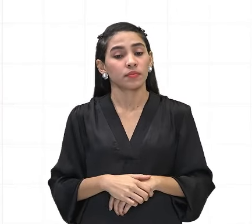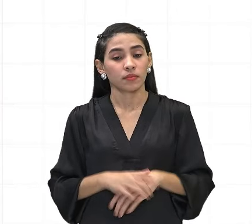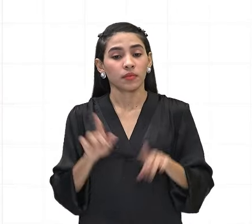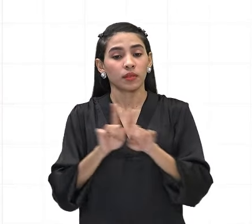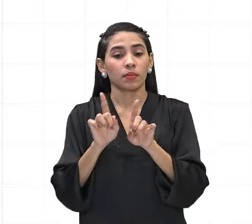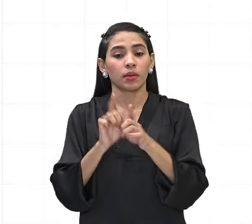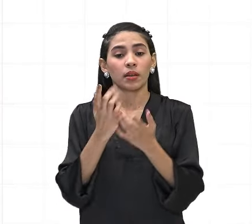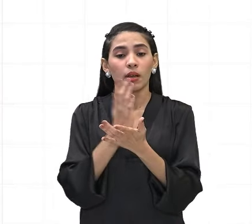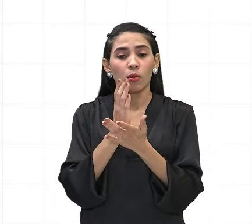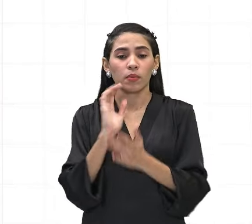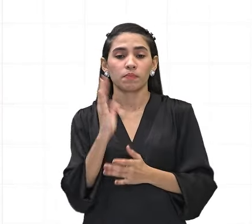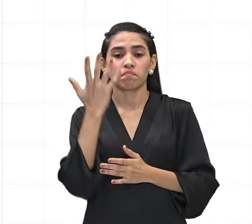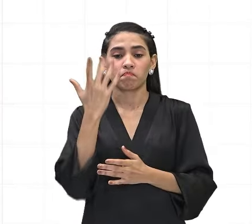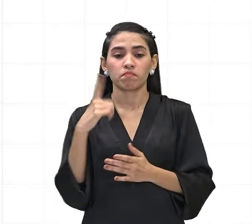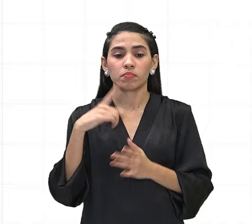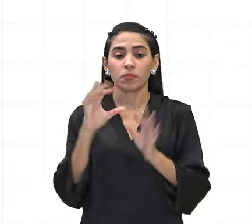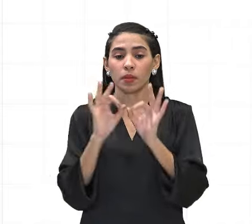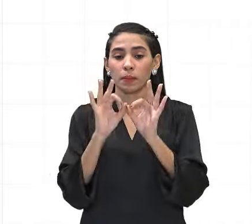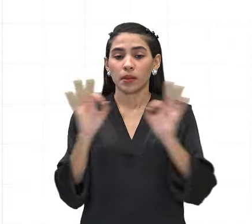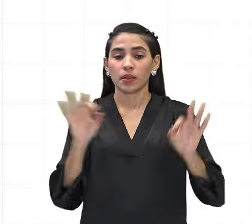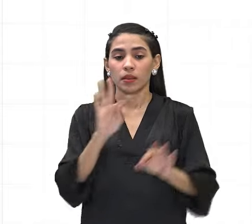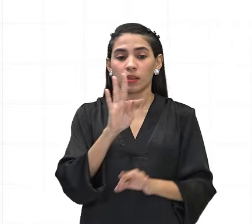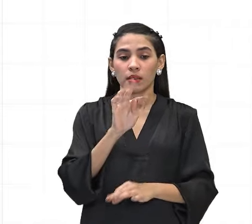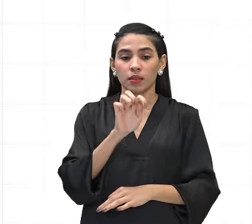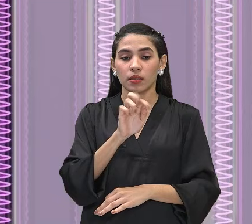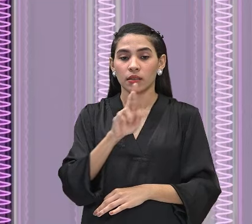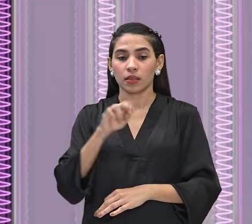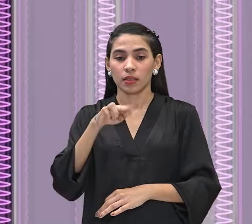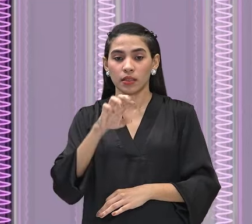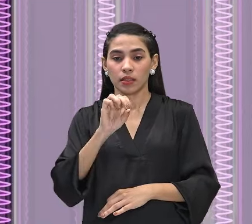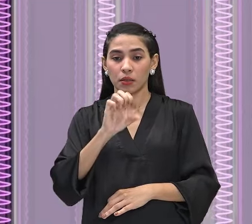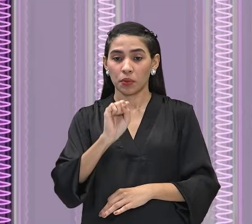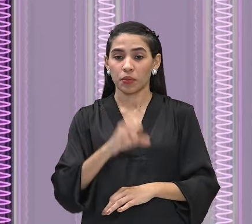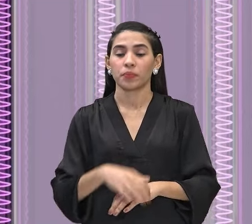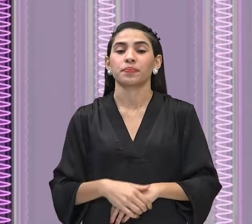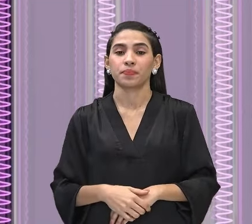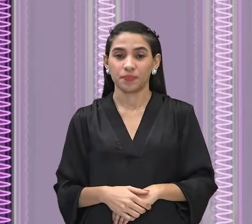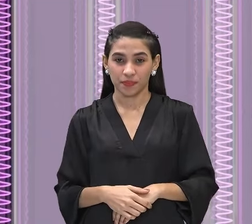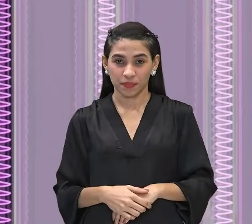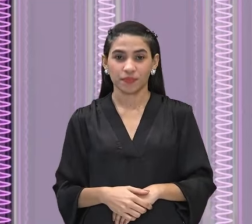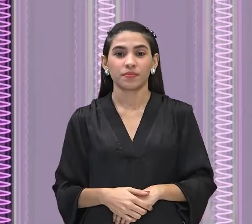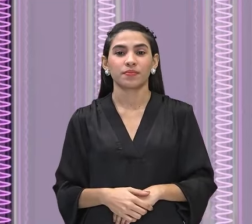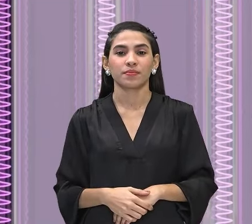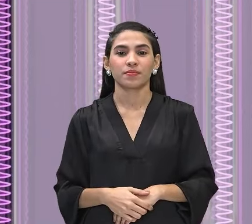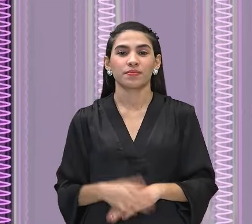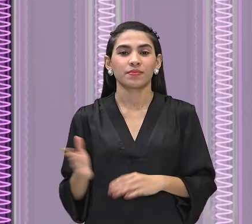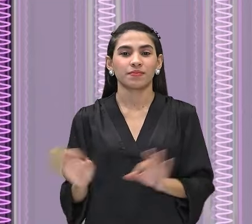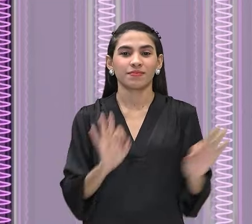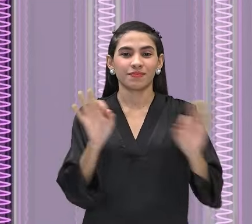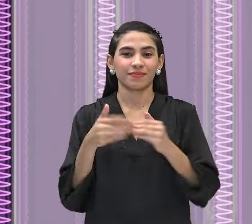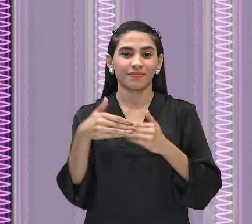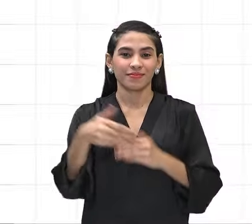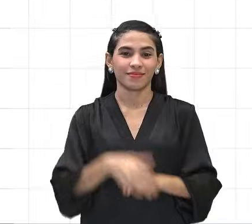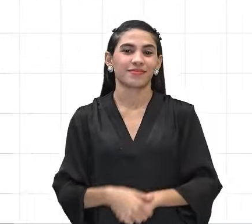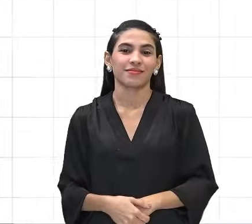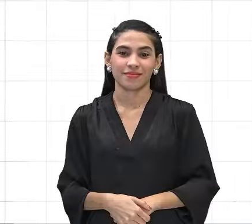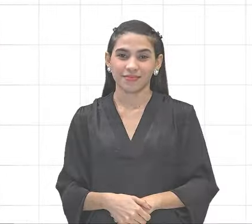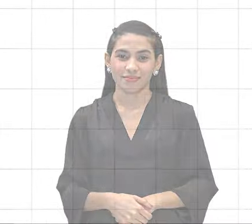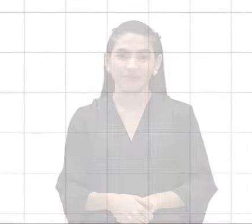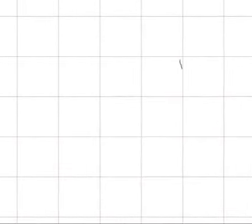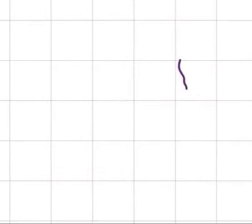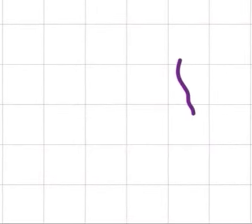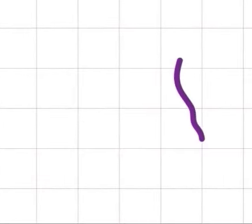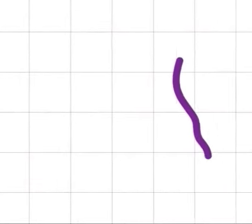situações como determinar medida de terrenos vamos a nossa aula